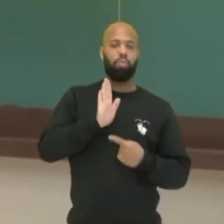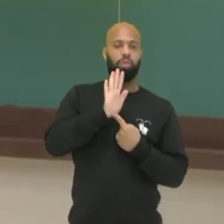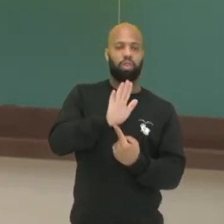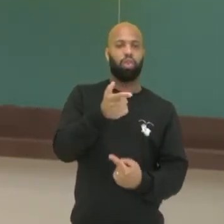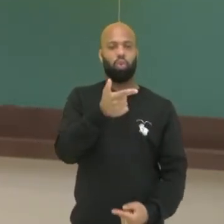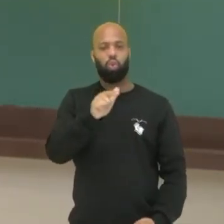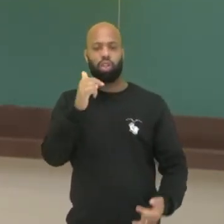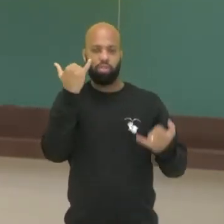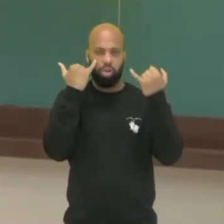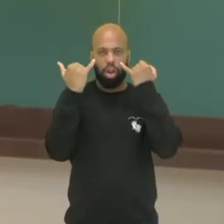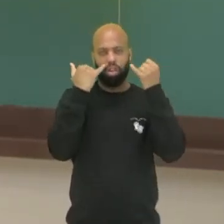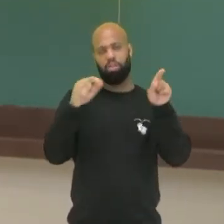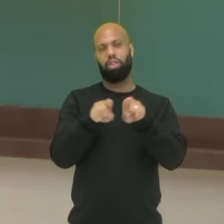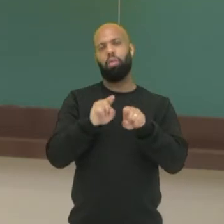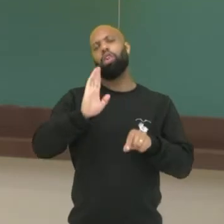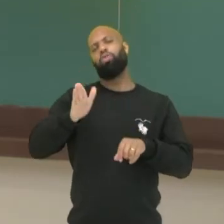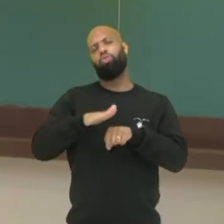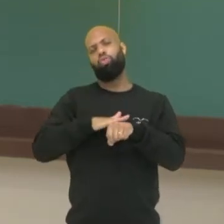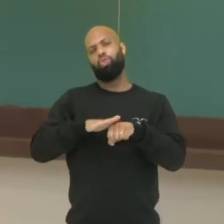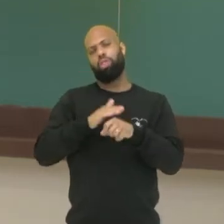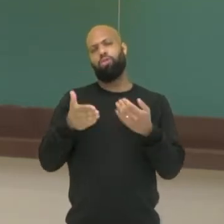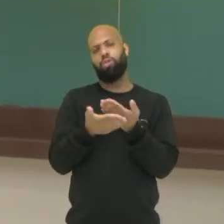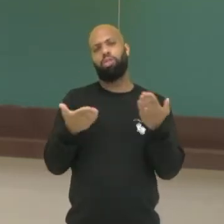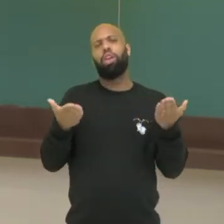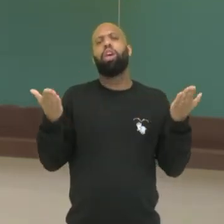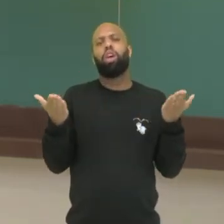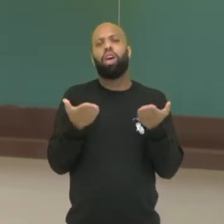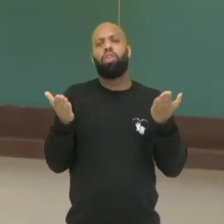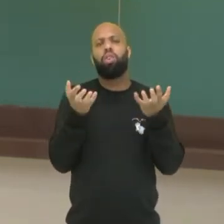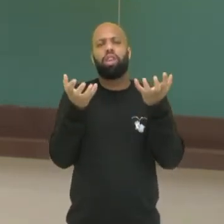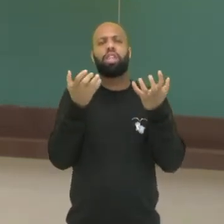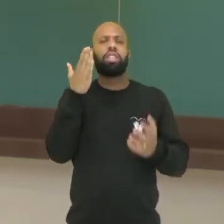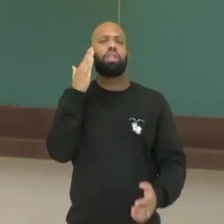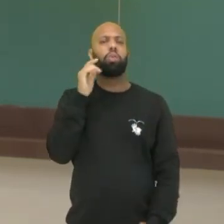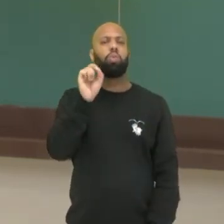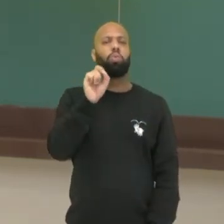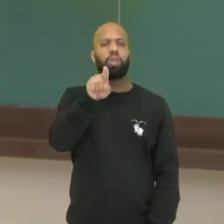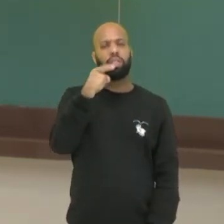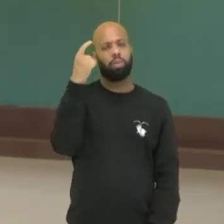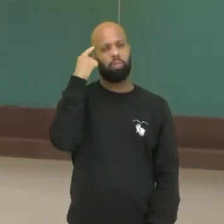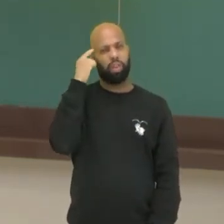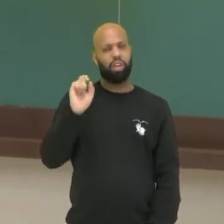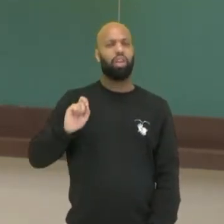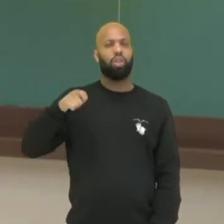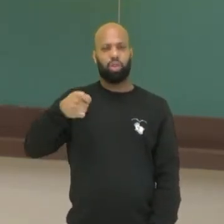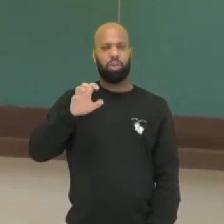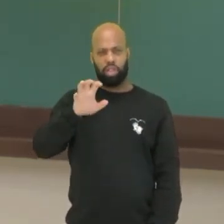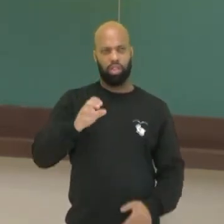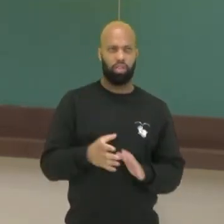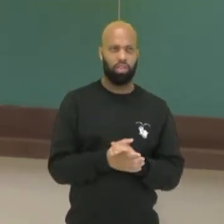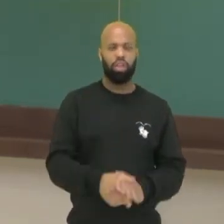vocês, conversei com vocês. Agora eu quero saber o que você pensa. Isso, e